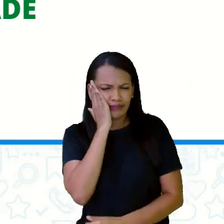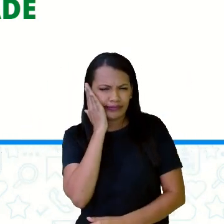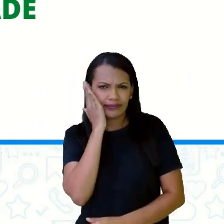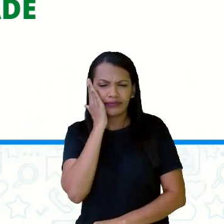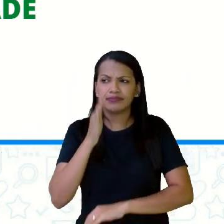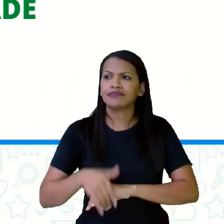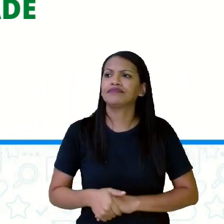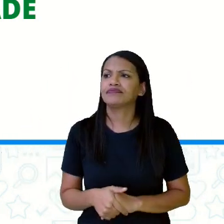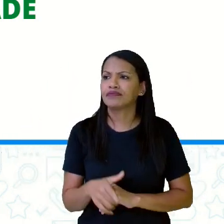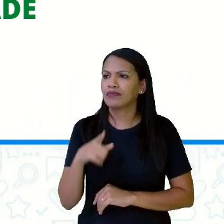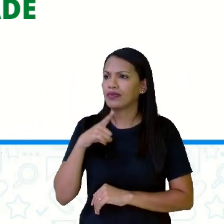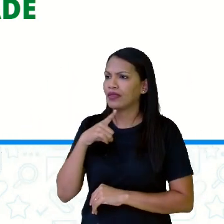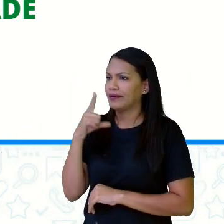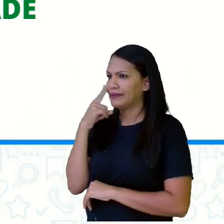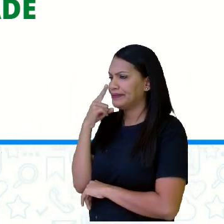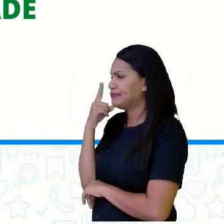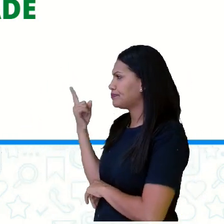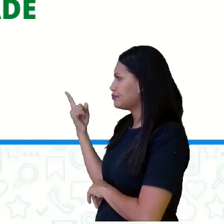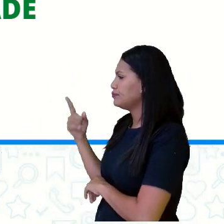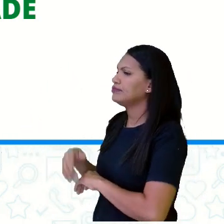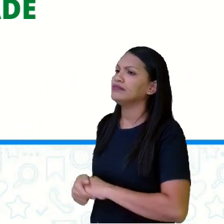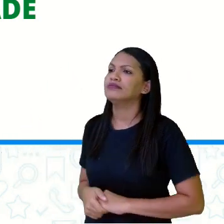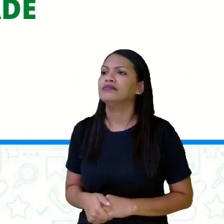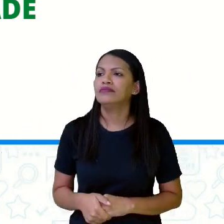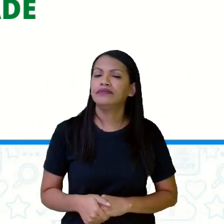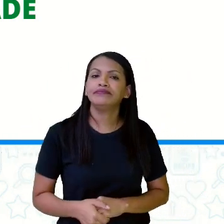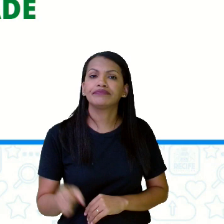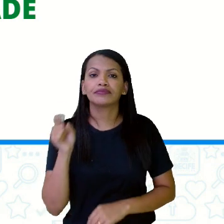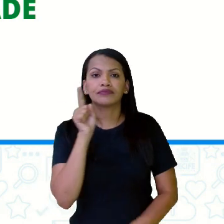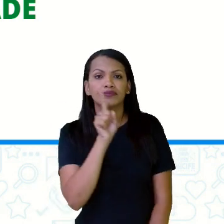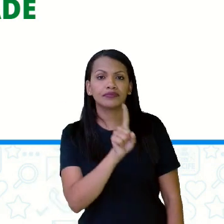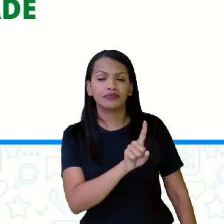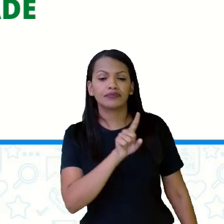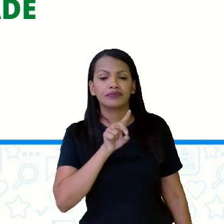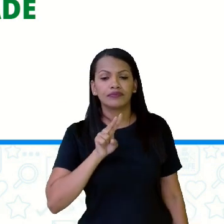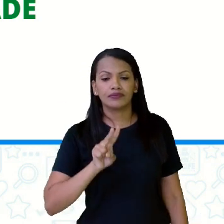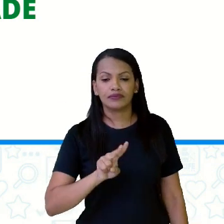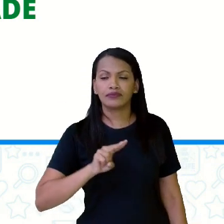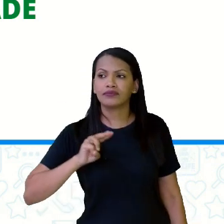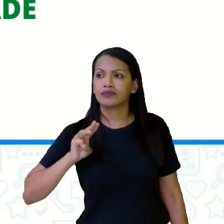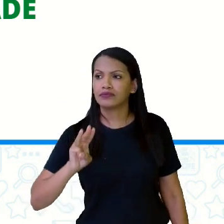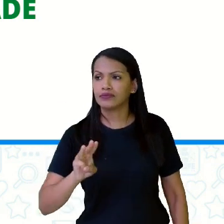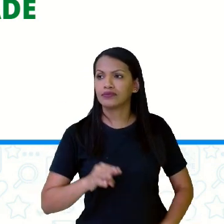classe. Ó, 1, 2, 3,